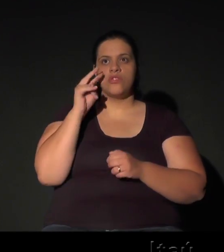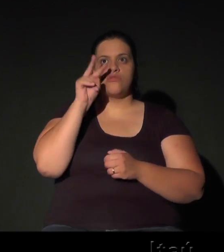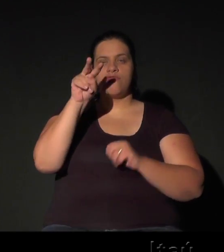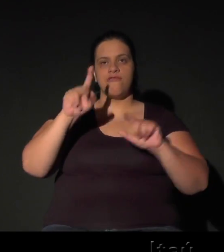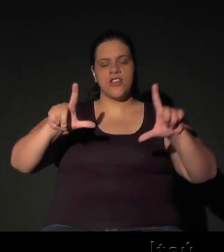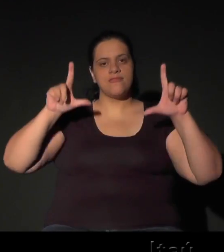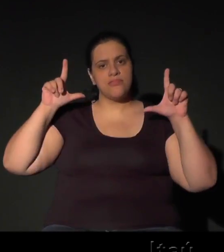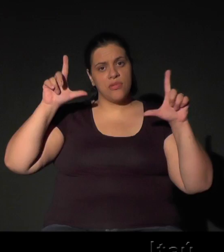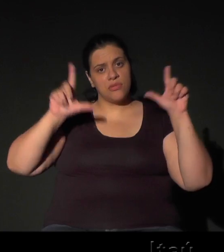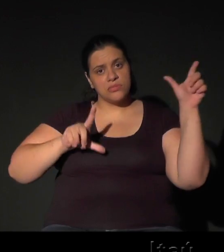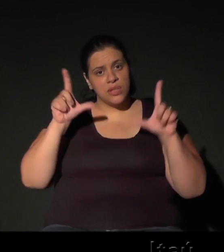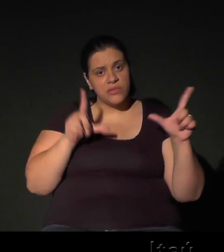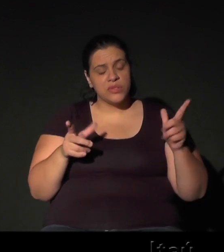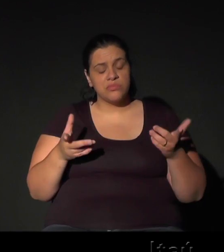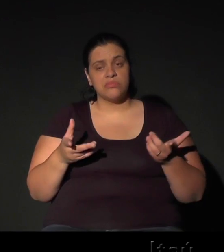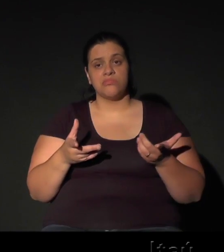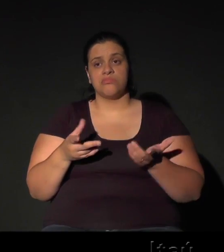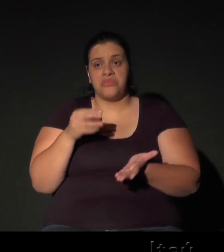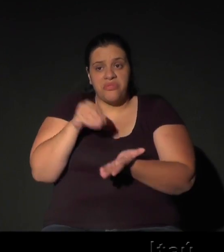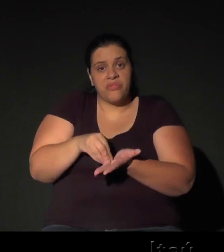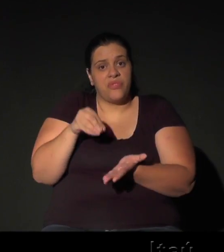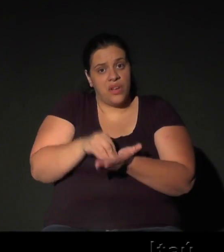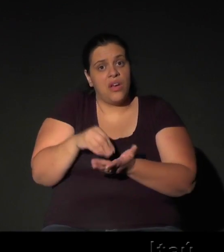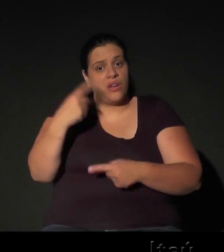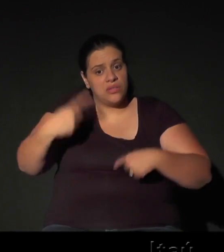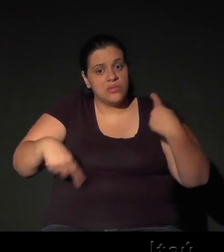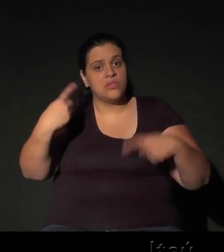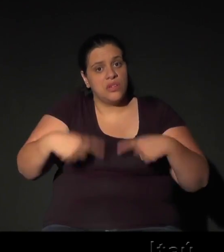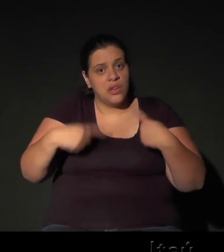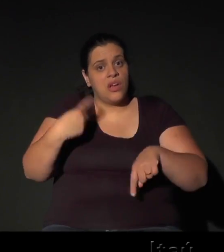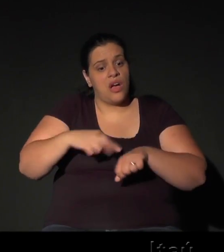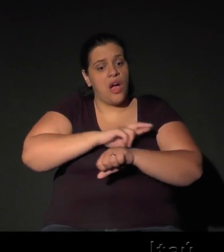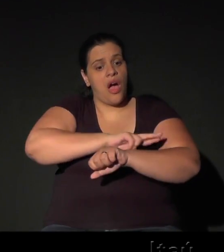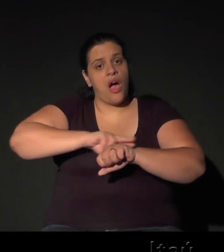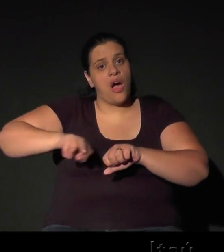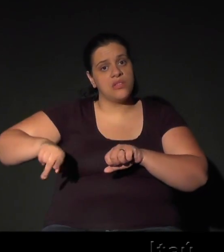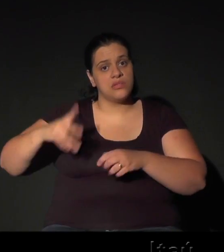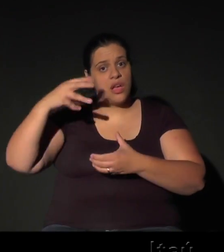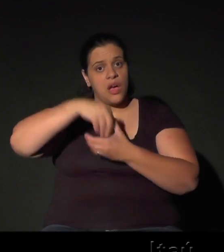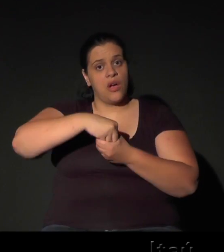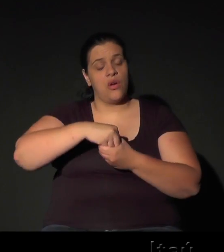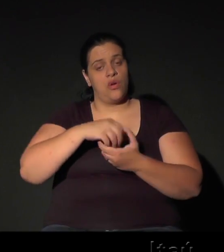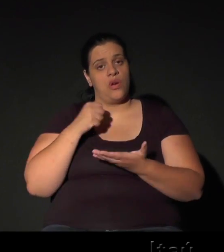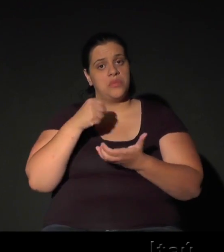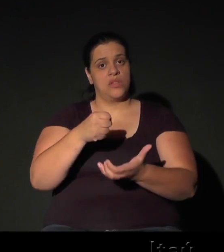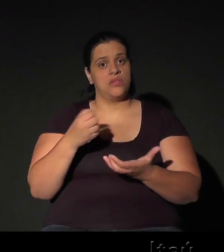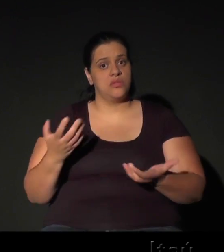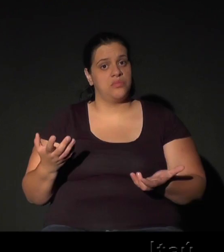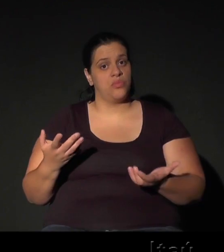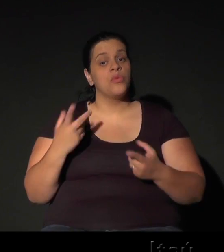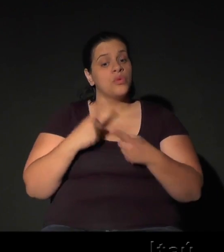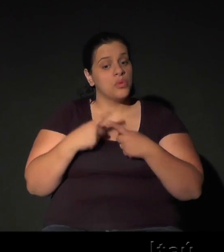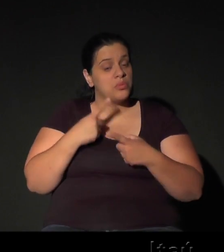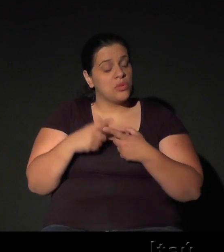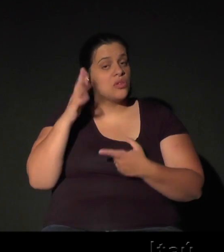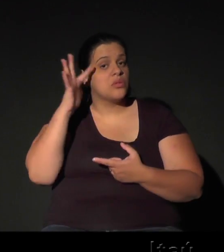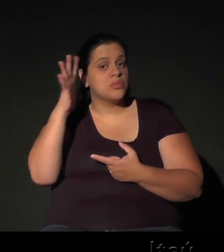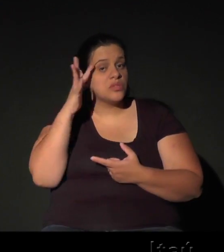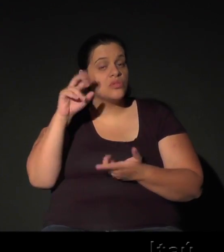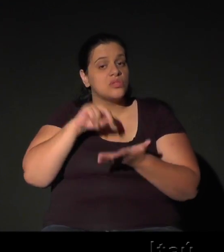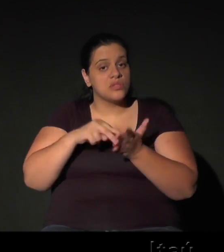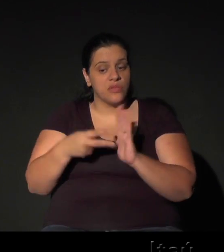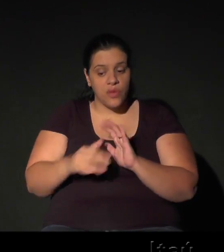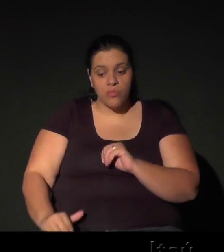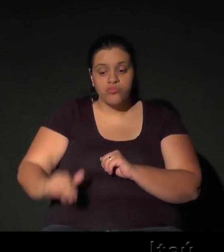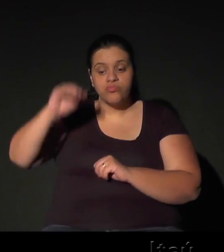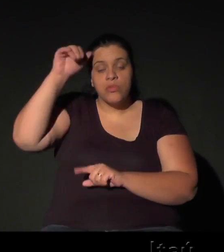TV eu acho que tá faltando debate racial dentro desse debate de Capitalismo porque imagina o que que é você